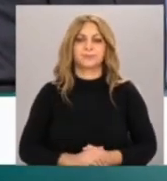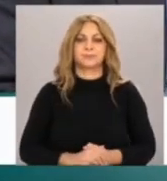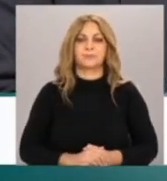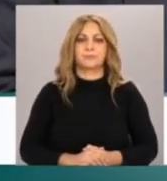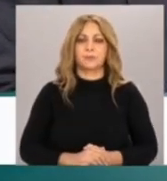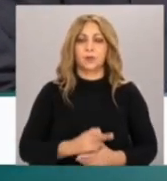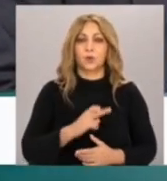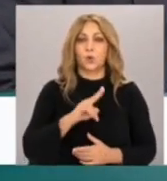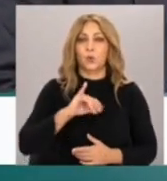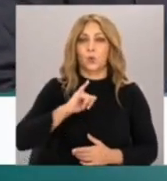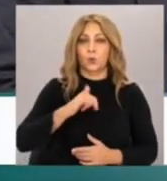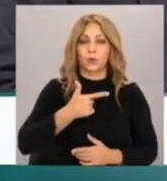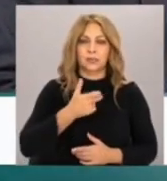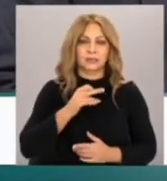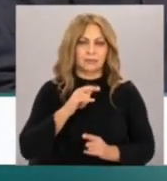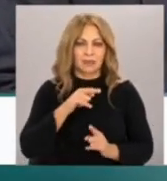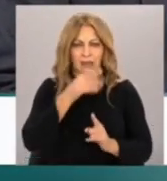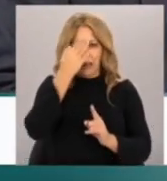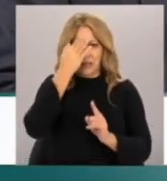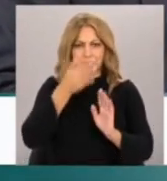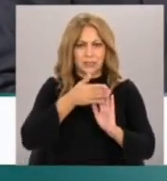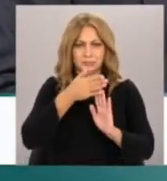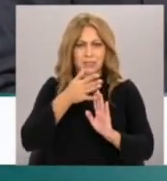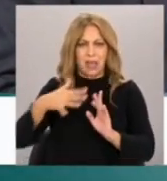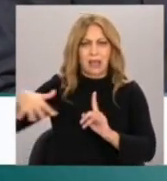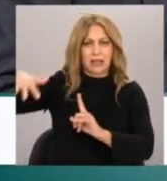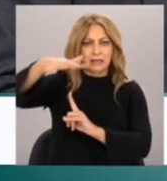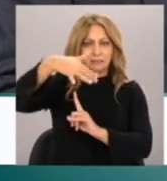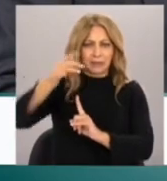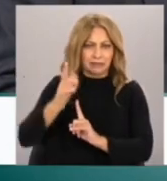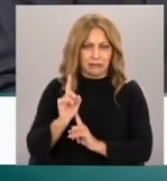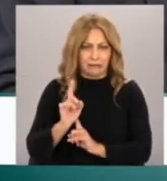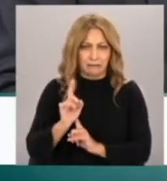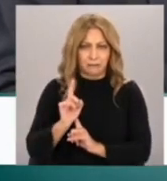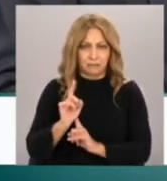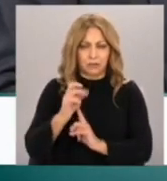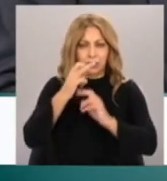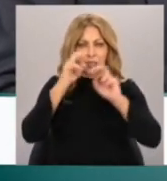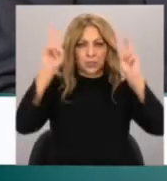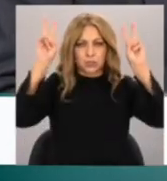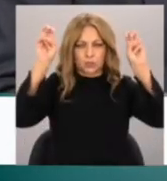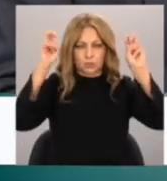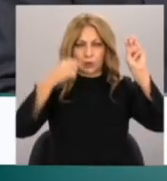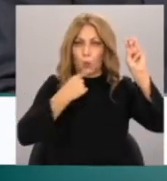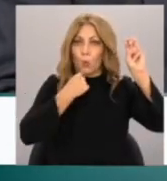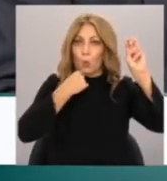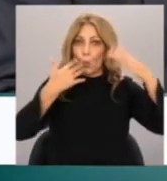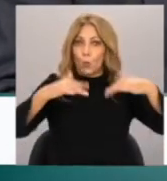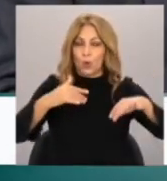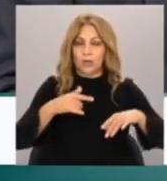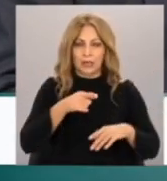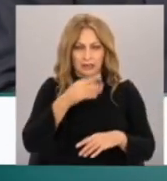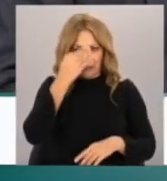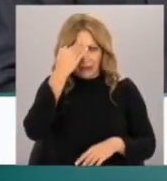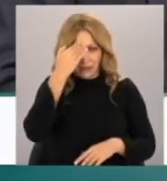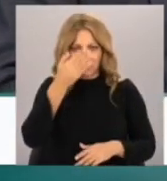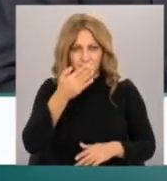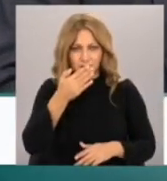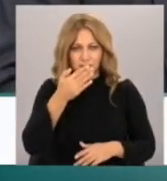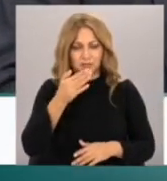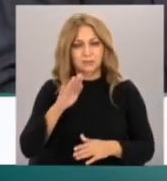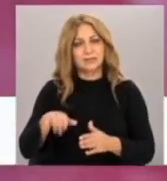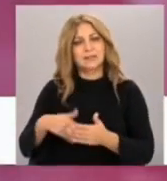não estamos perante uma emergência climática parece que esta expressão é excessiva e depois da as